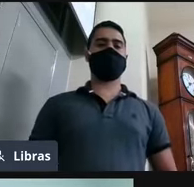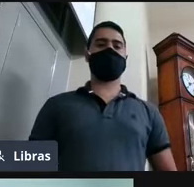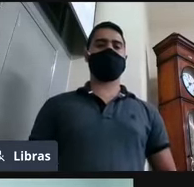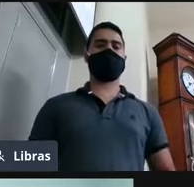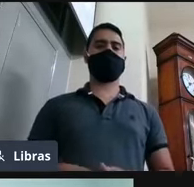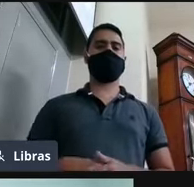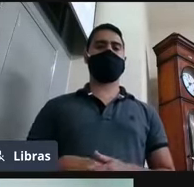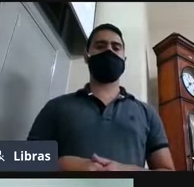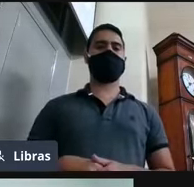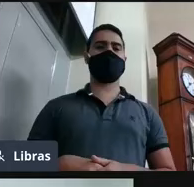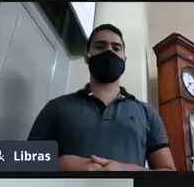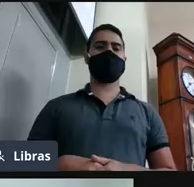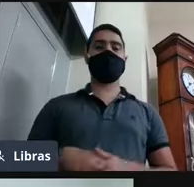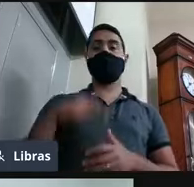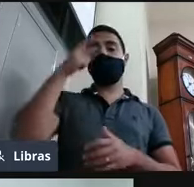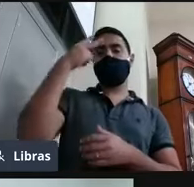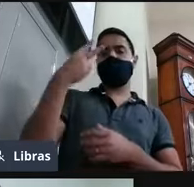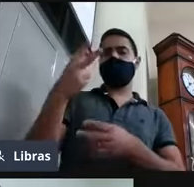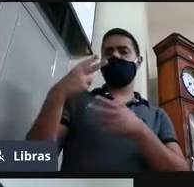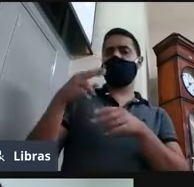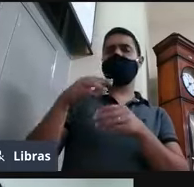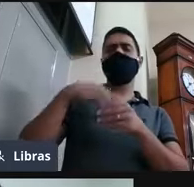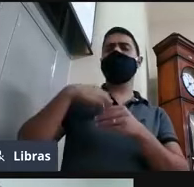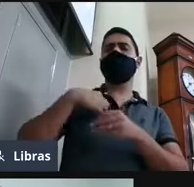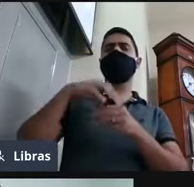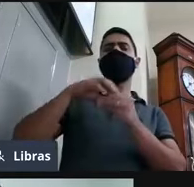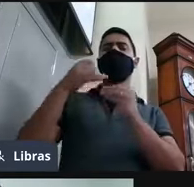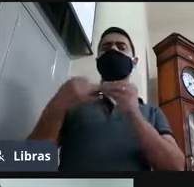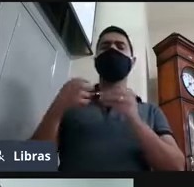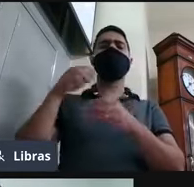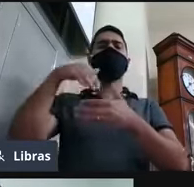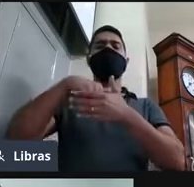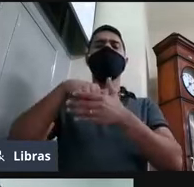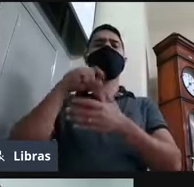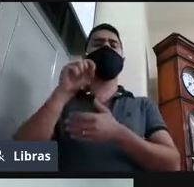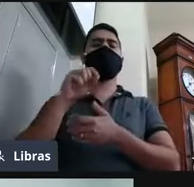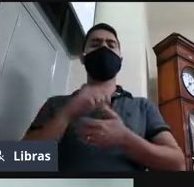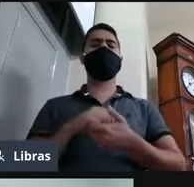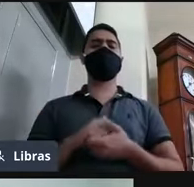está assistindo. A minha justificativa do voto